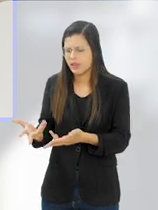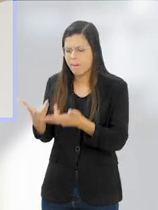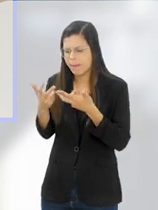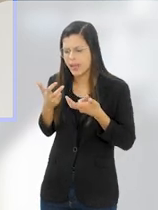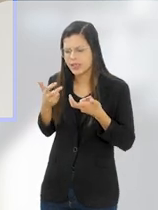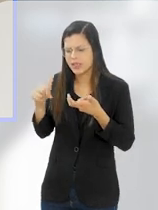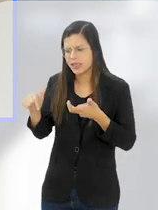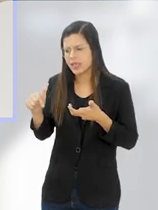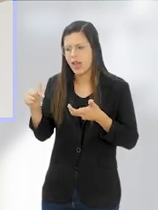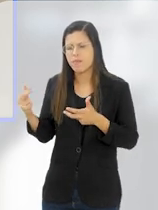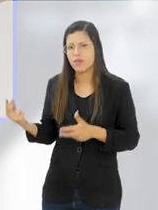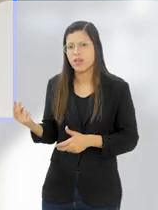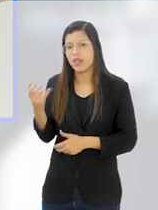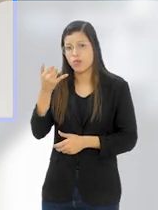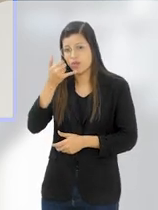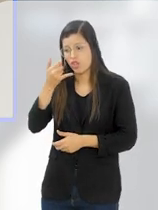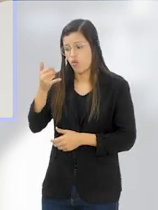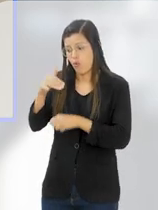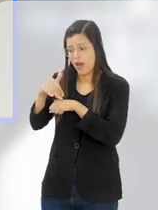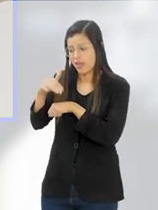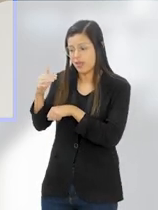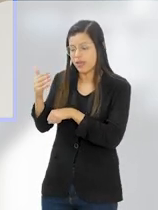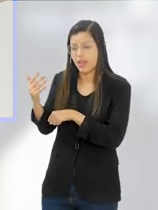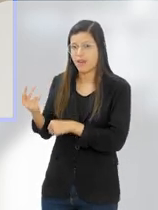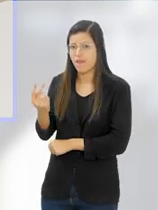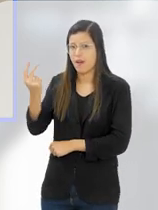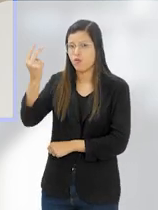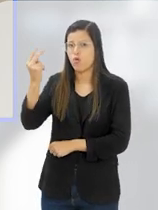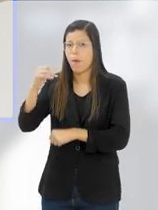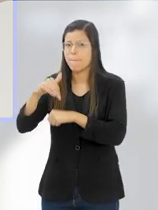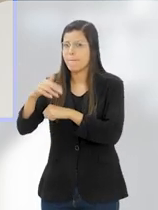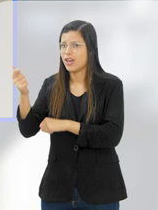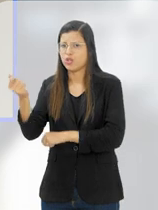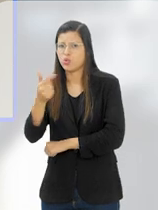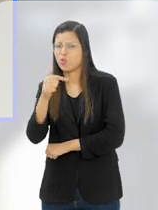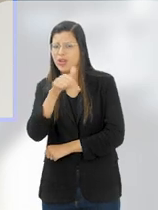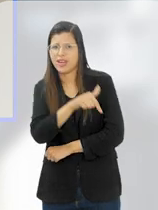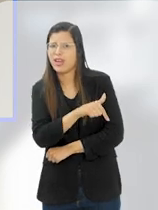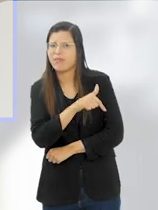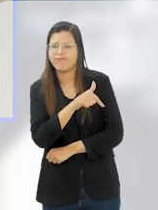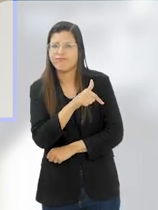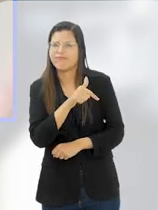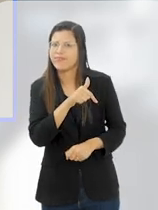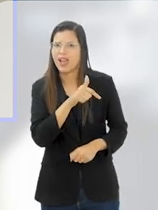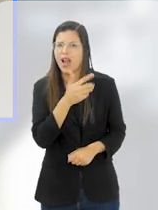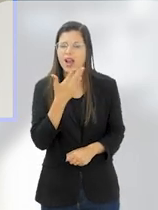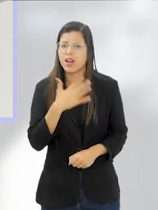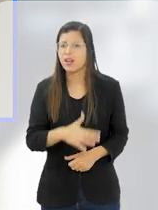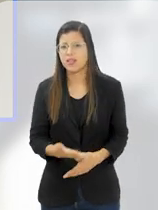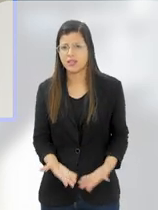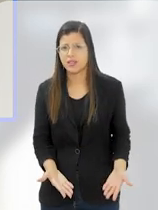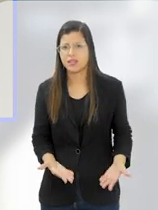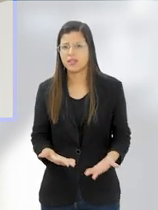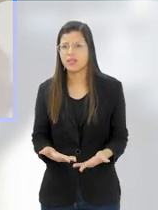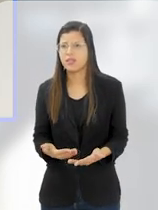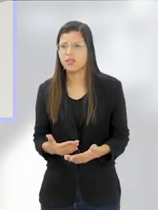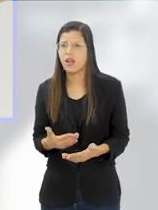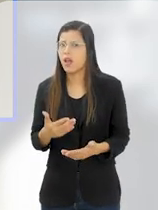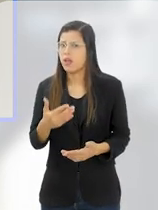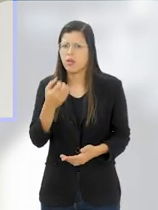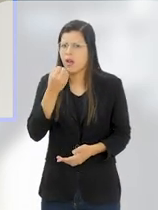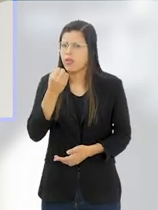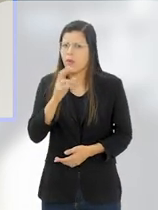de metal e plástico do que para ele, né? Isso é uma mensagem clara. Isso, obviamente, vai ter efeito na autoestima. Isso tem